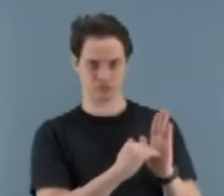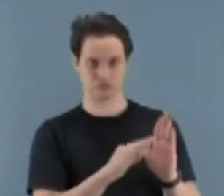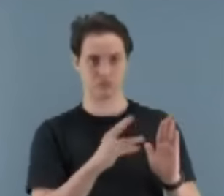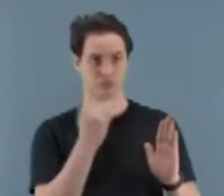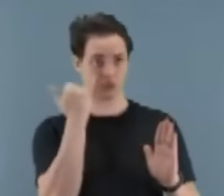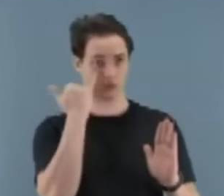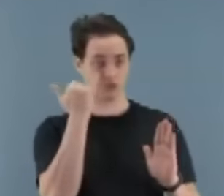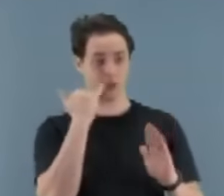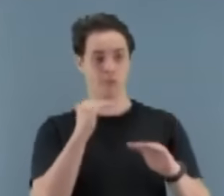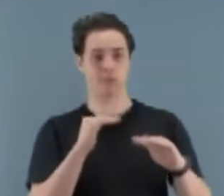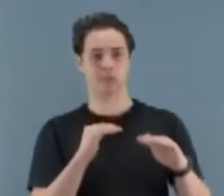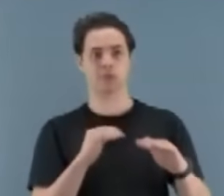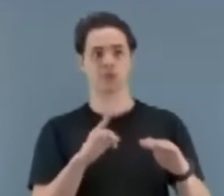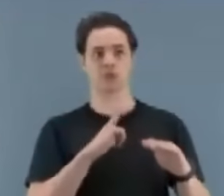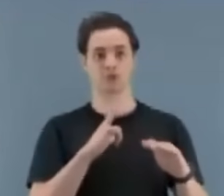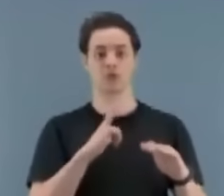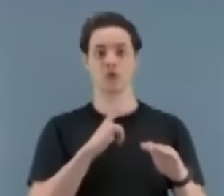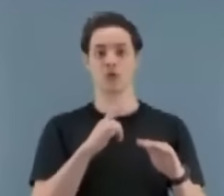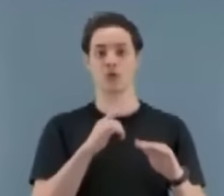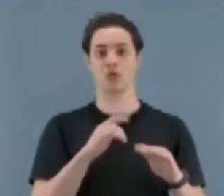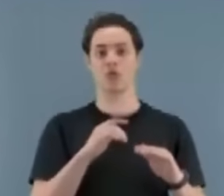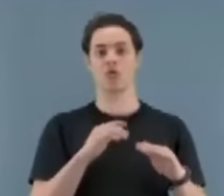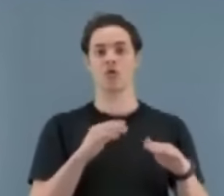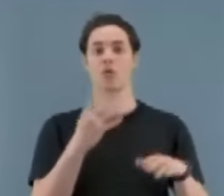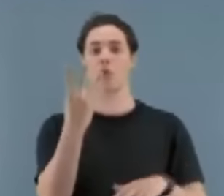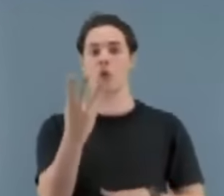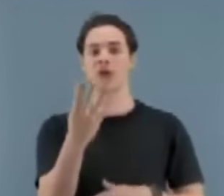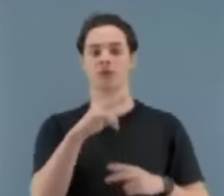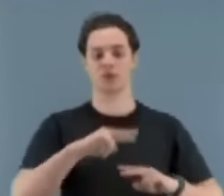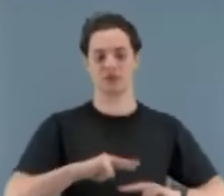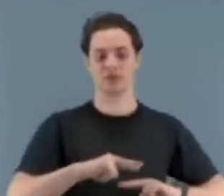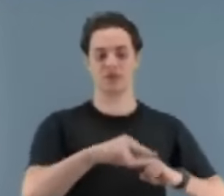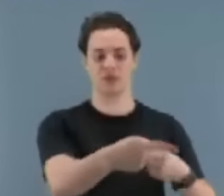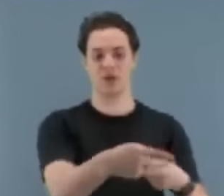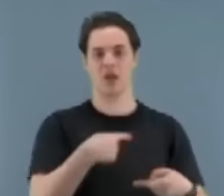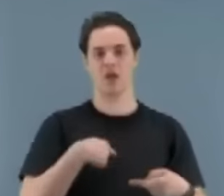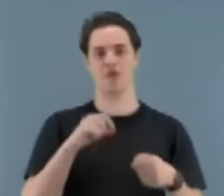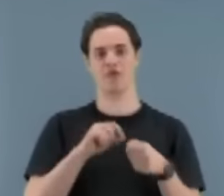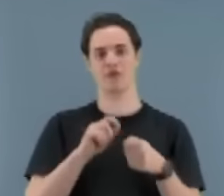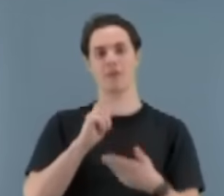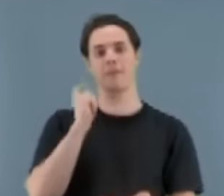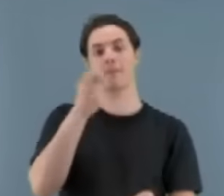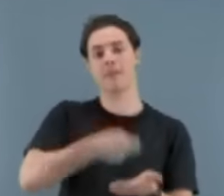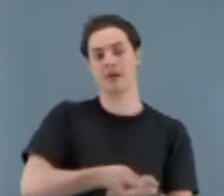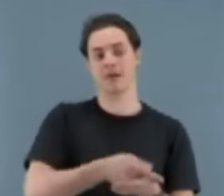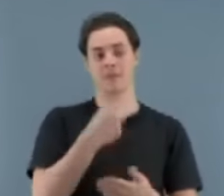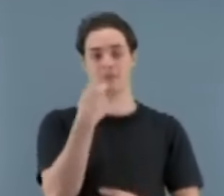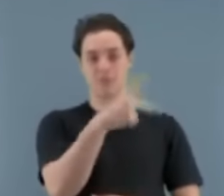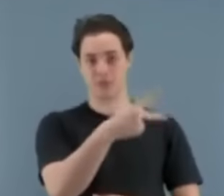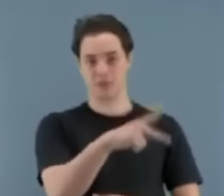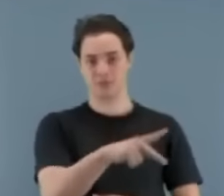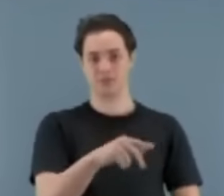Armadas, regular, comunicado. 4 lançamentos que eu fiz o pagamento para ele, de